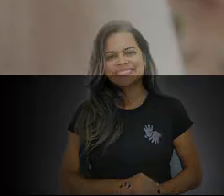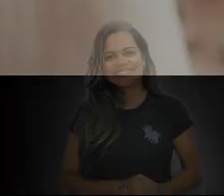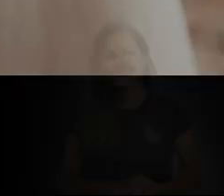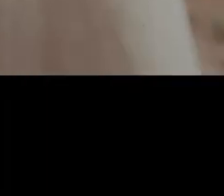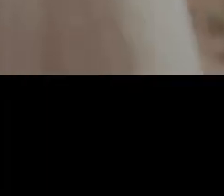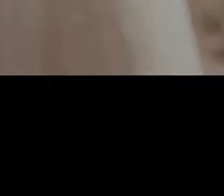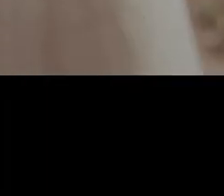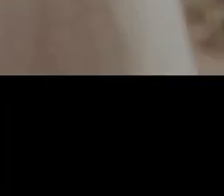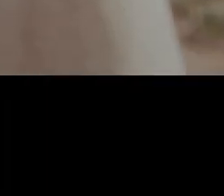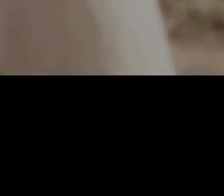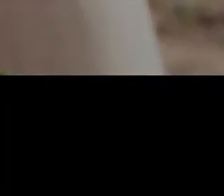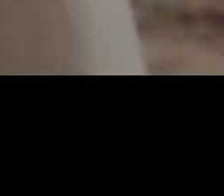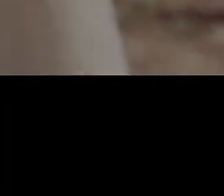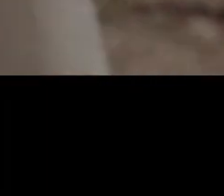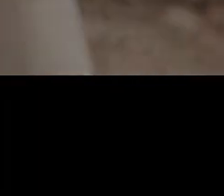vida